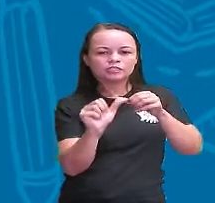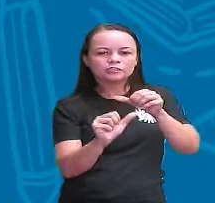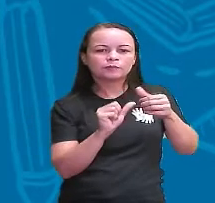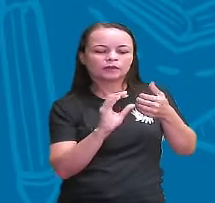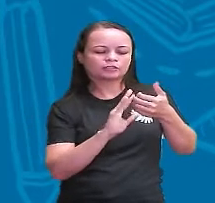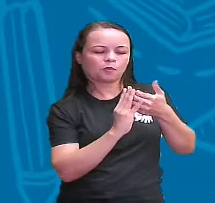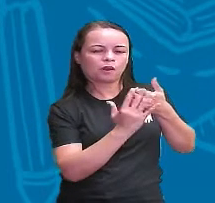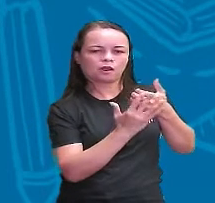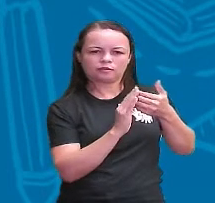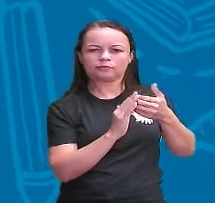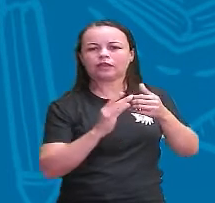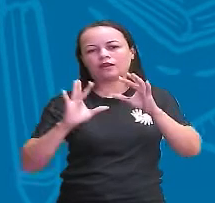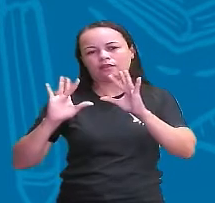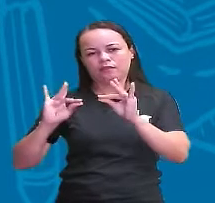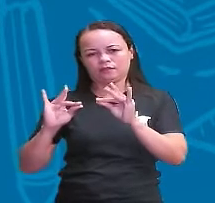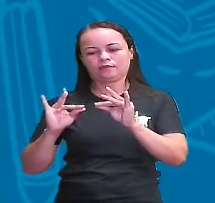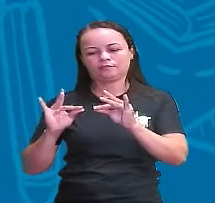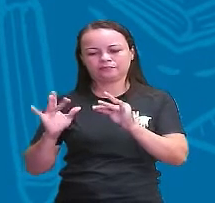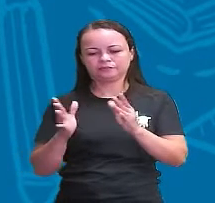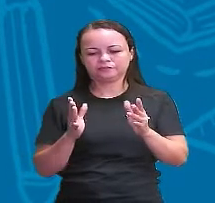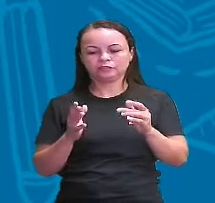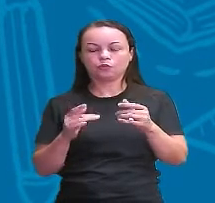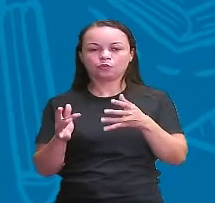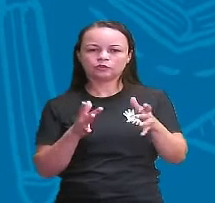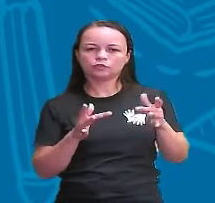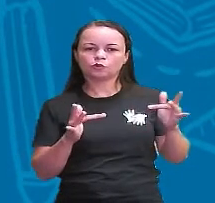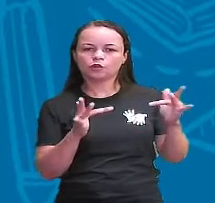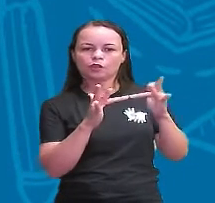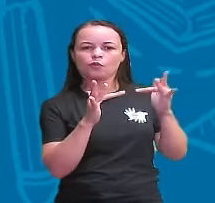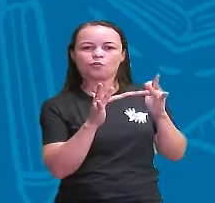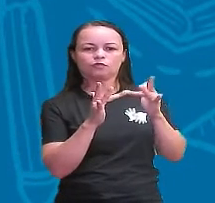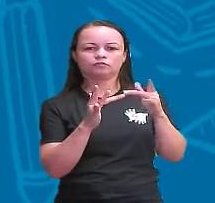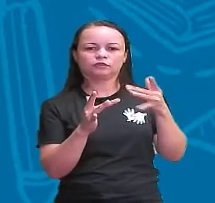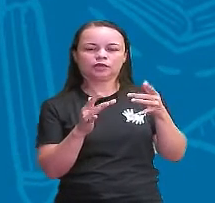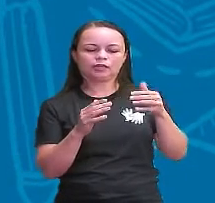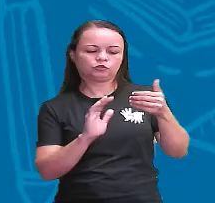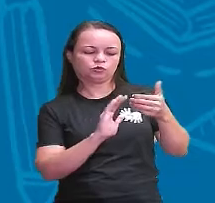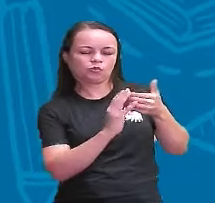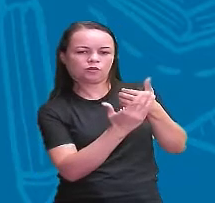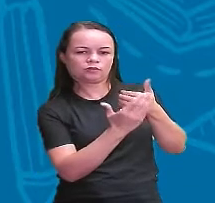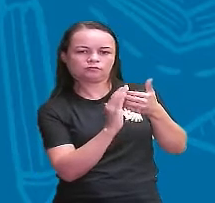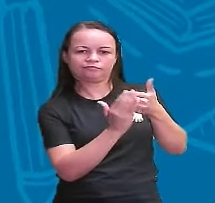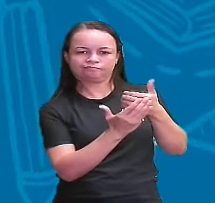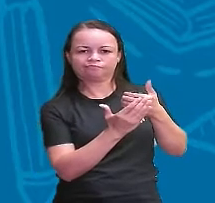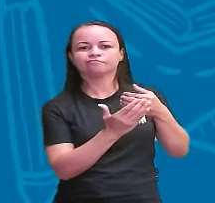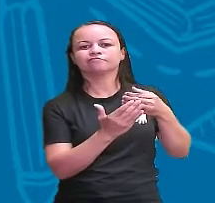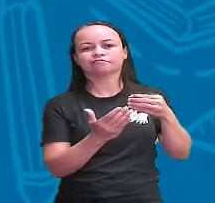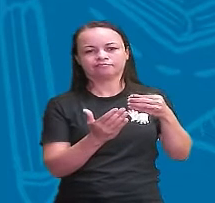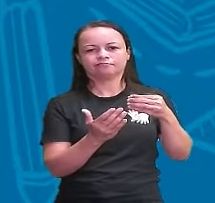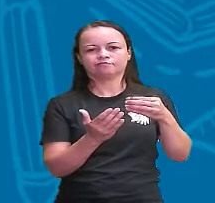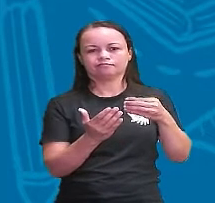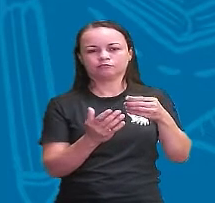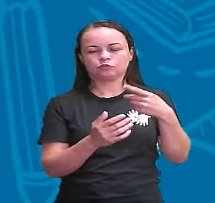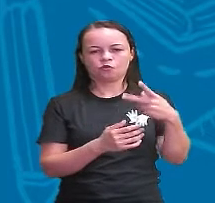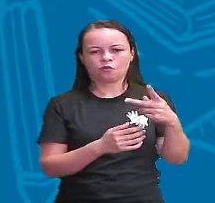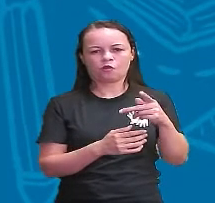que passou para o estado líquido, tá certo? Quando entrou em contato com a superfície daquele copo, certo?